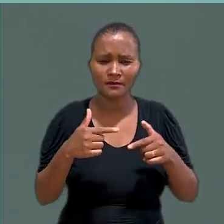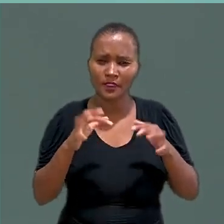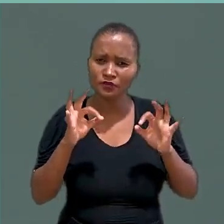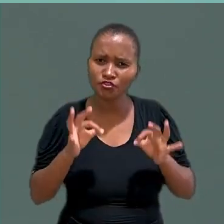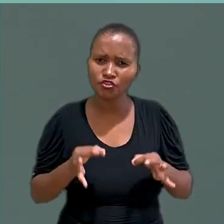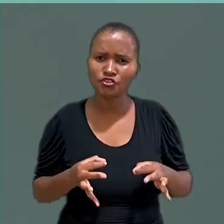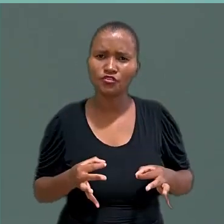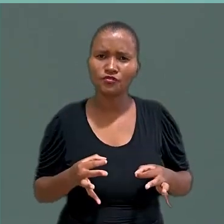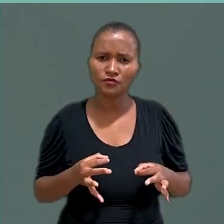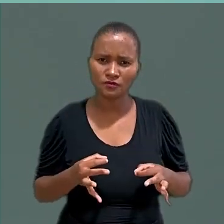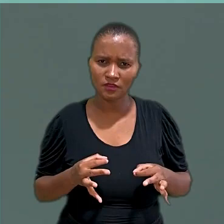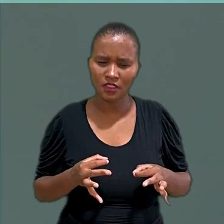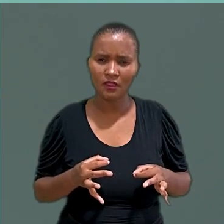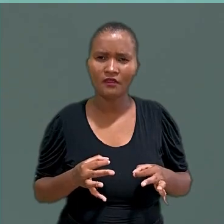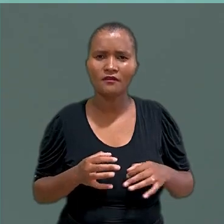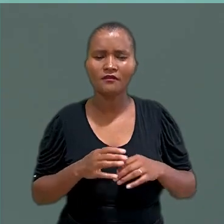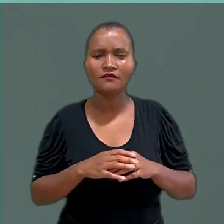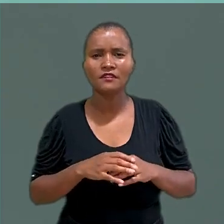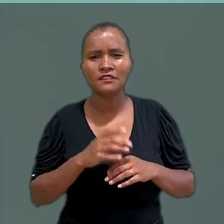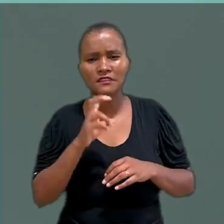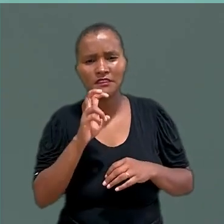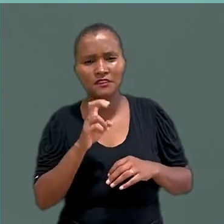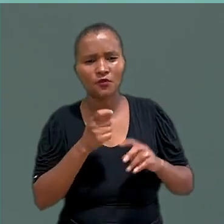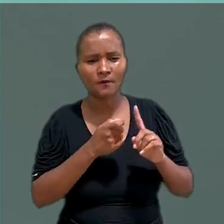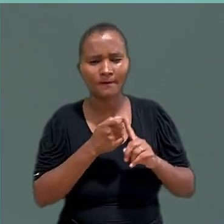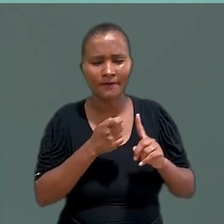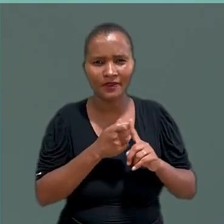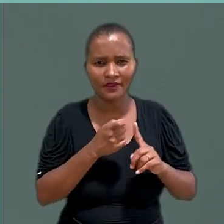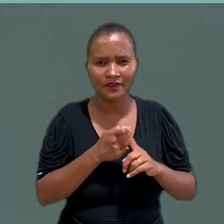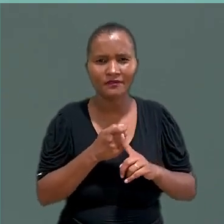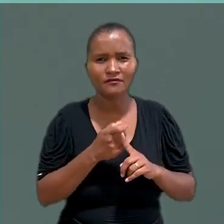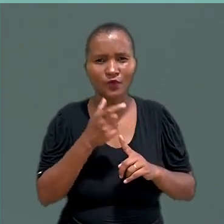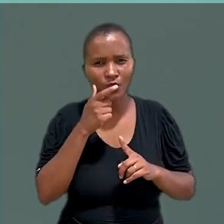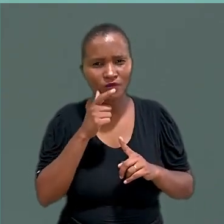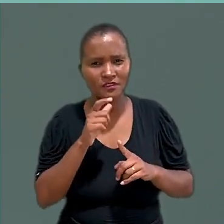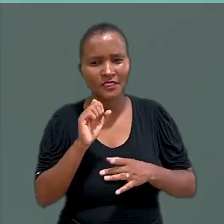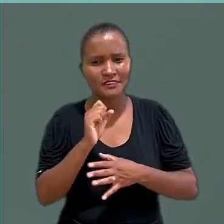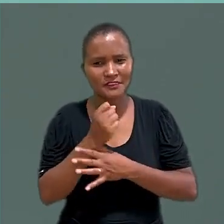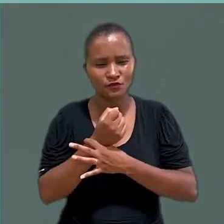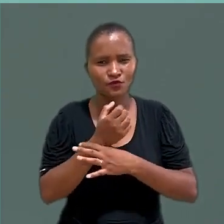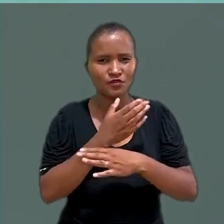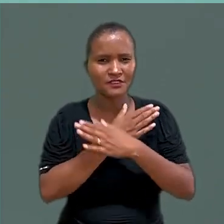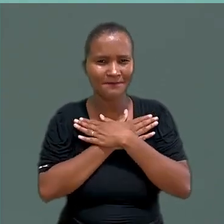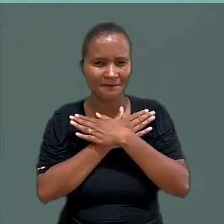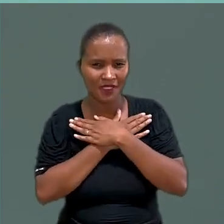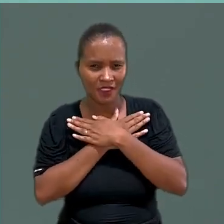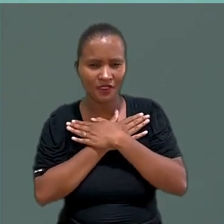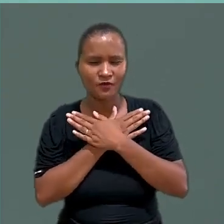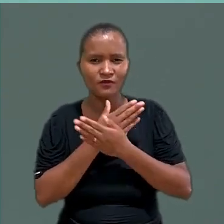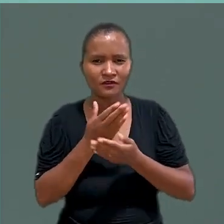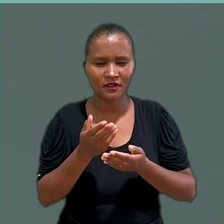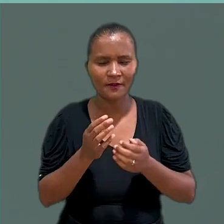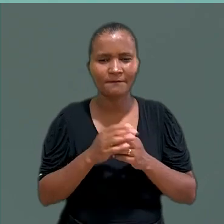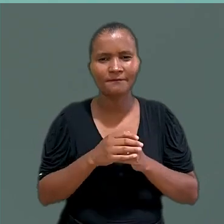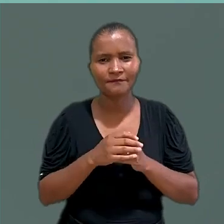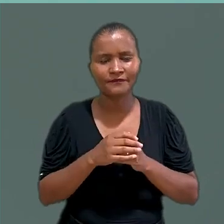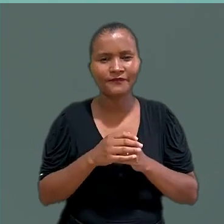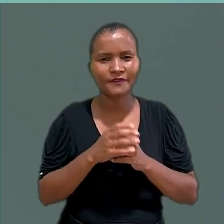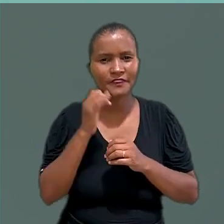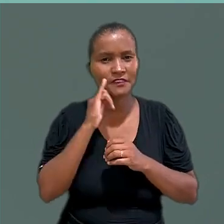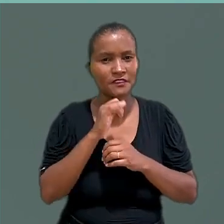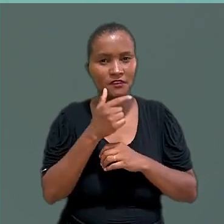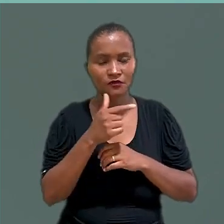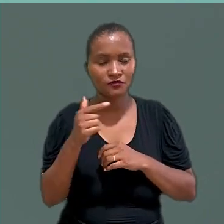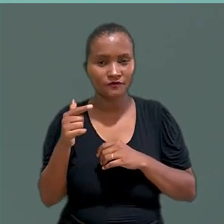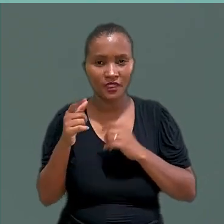decente. Ela passa pelo menos 5 meses ali recebendo um seguro-desemprego, enfim. Se